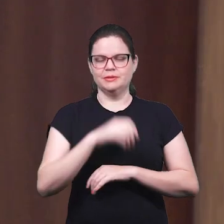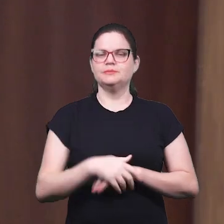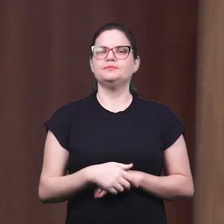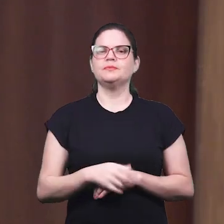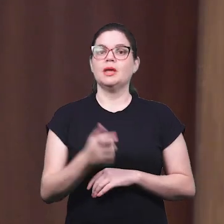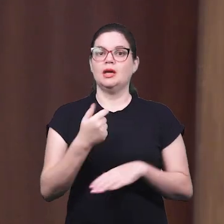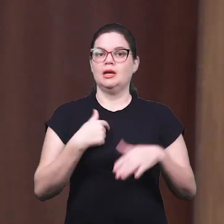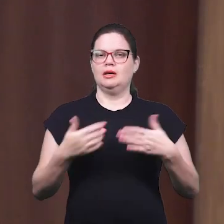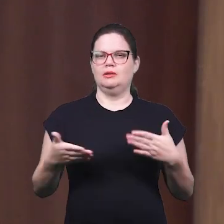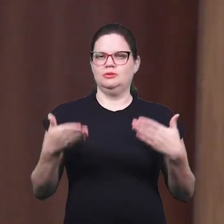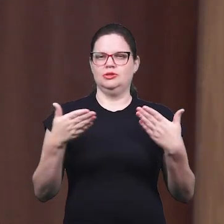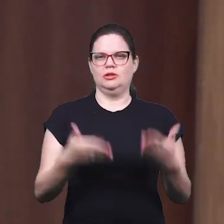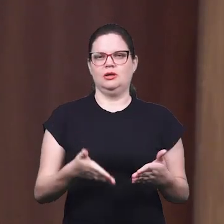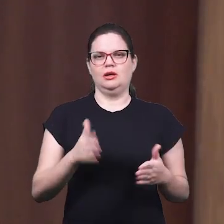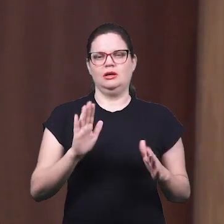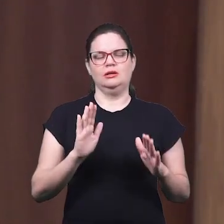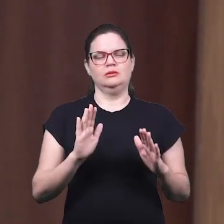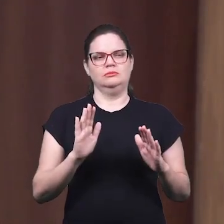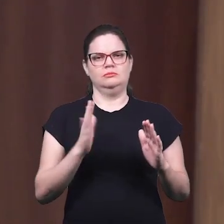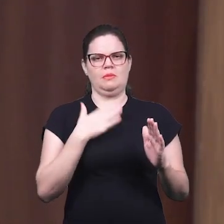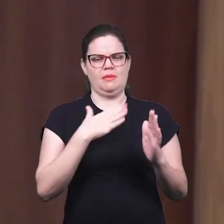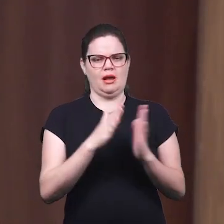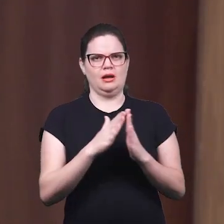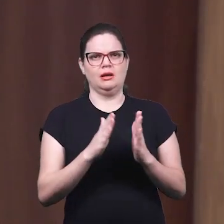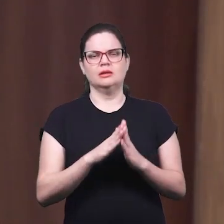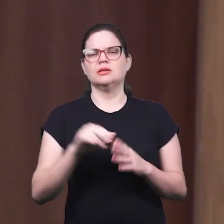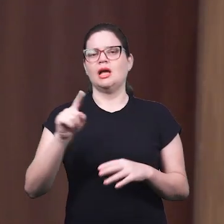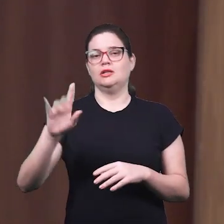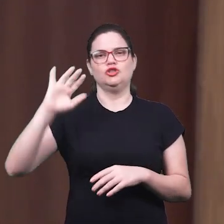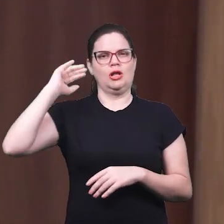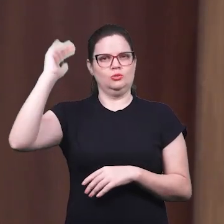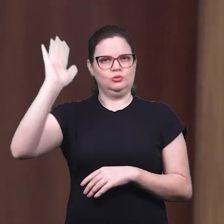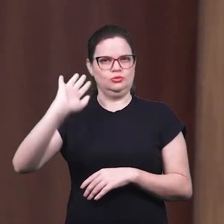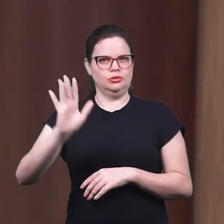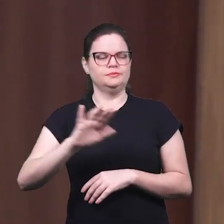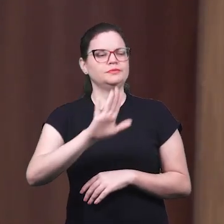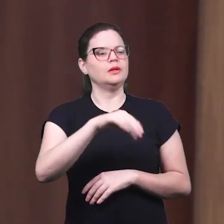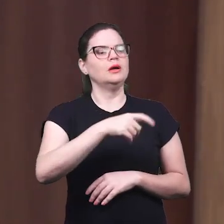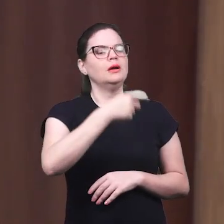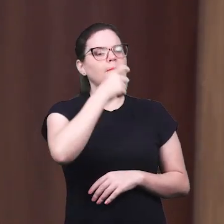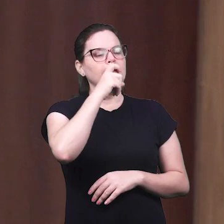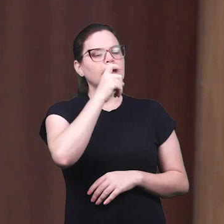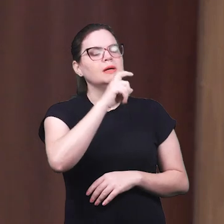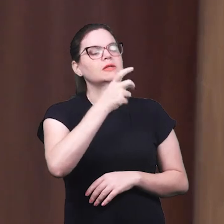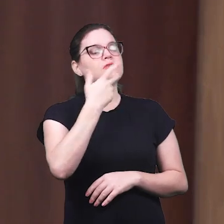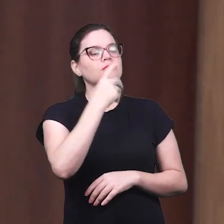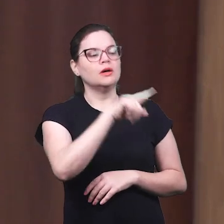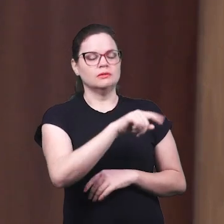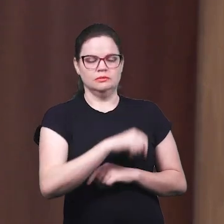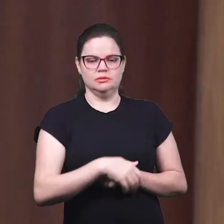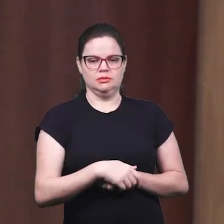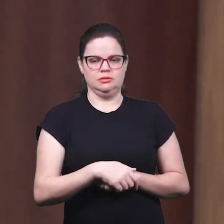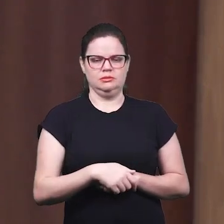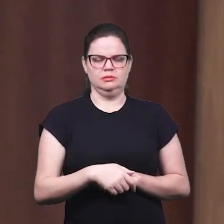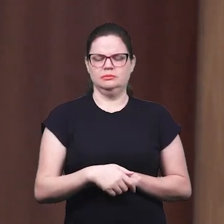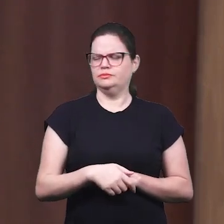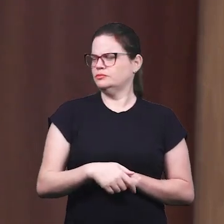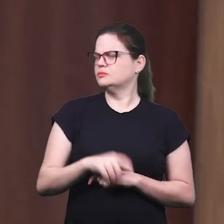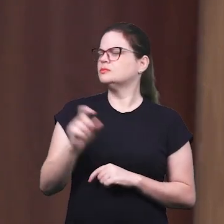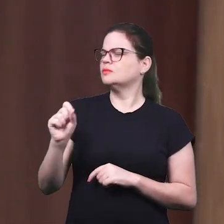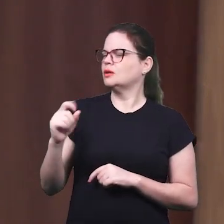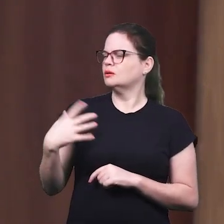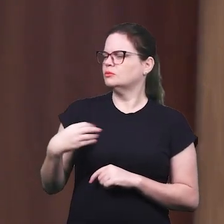Miguel chega em casa, rapaz, papai, tem um negócio aí para falar com o senhor. Eu digo, o que é, meu